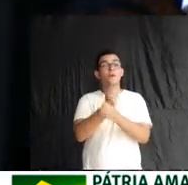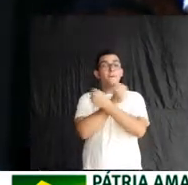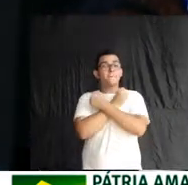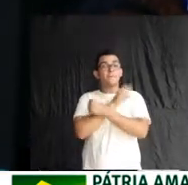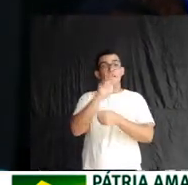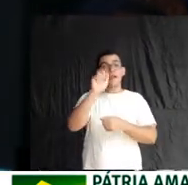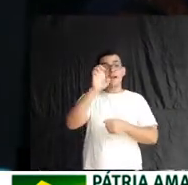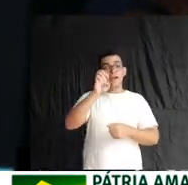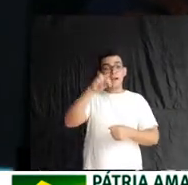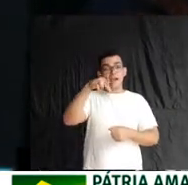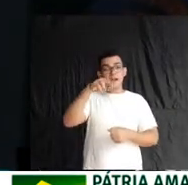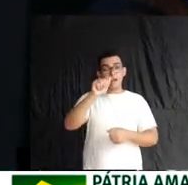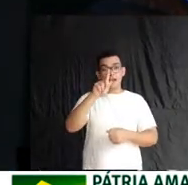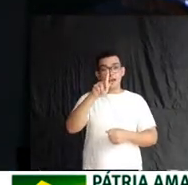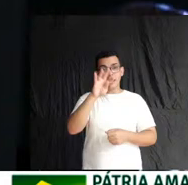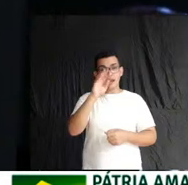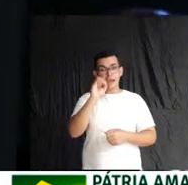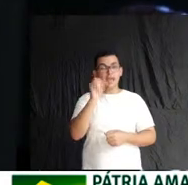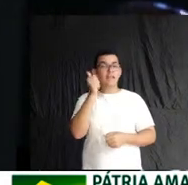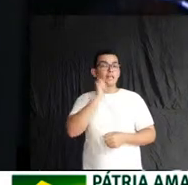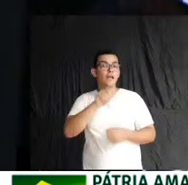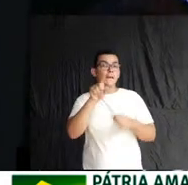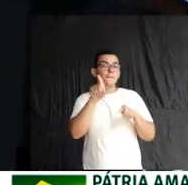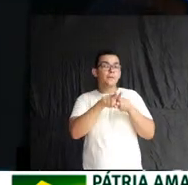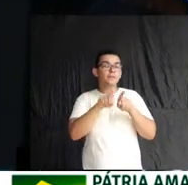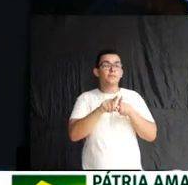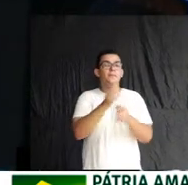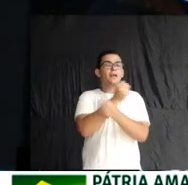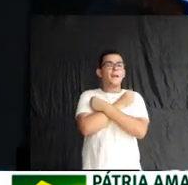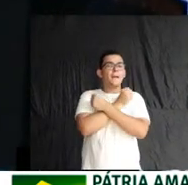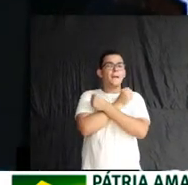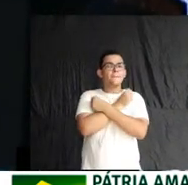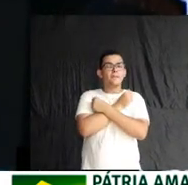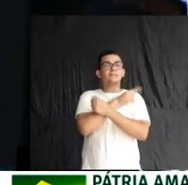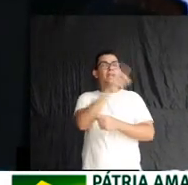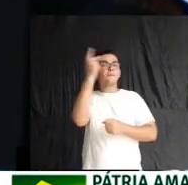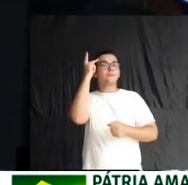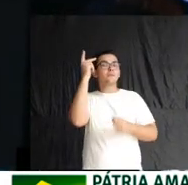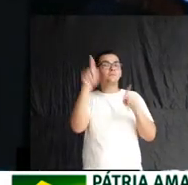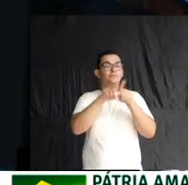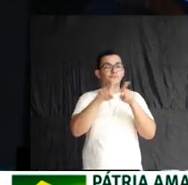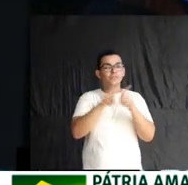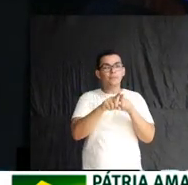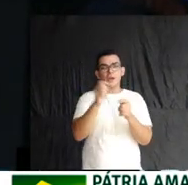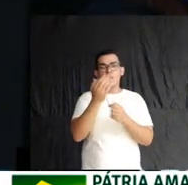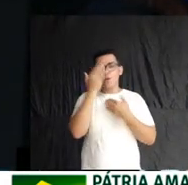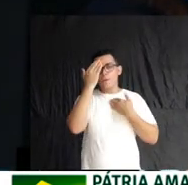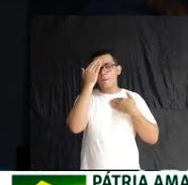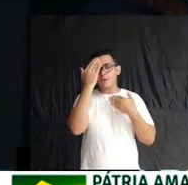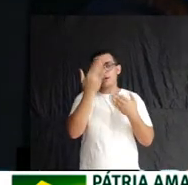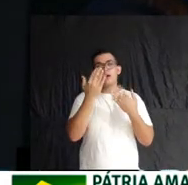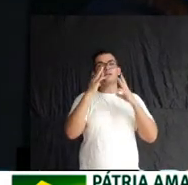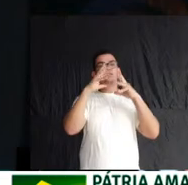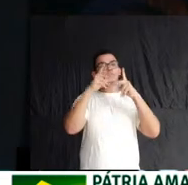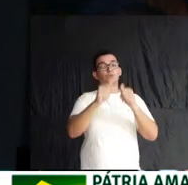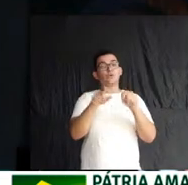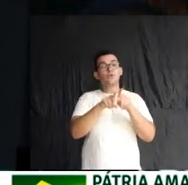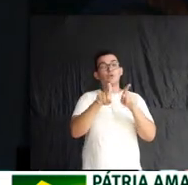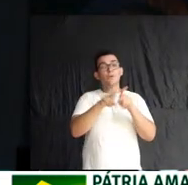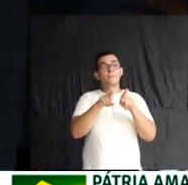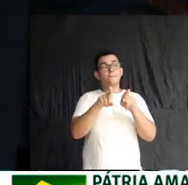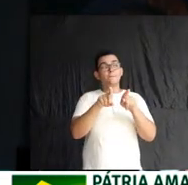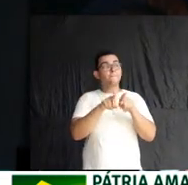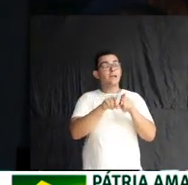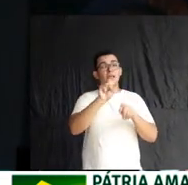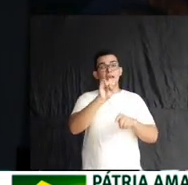lá em Balneário Camboriú, mas está acompanhando a live. Amiga da gente também. Obrigada, Rê. Obrigada, obrigada, obrigada. Claudemir Siqueira.